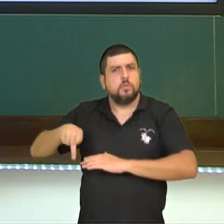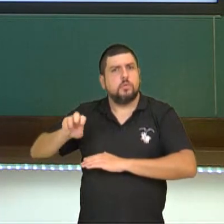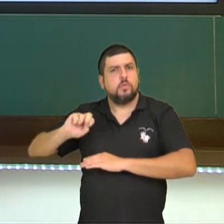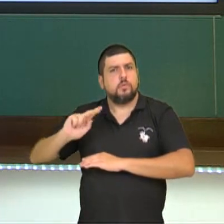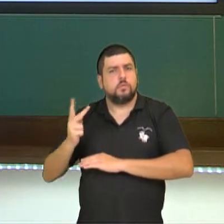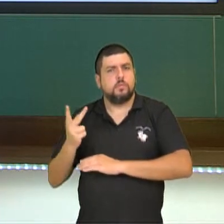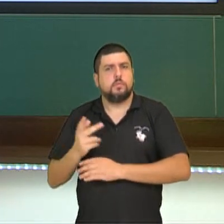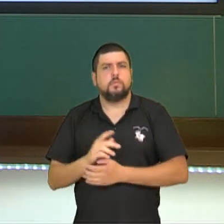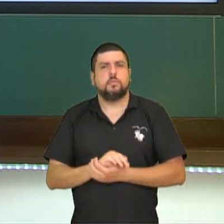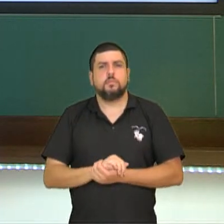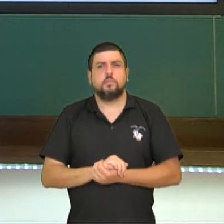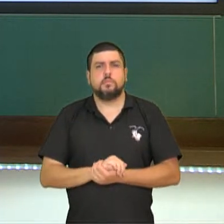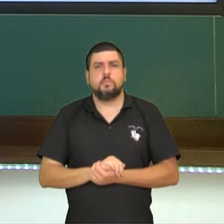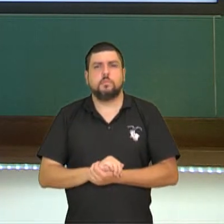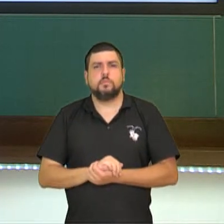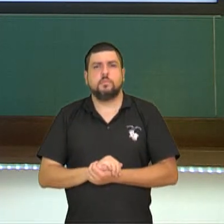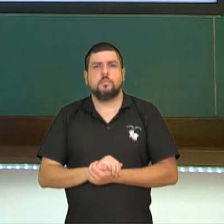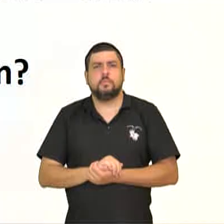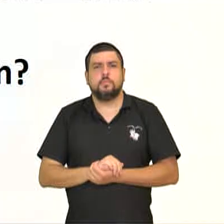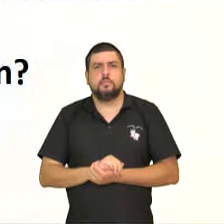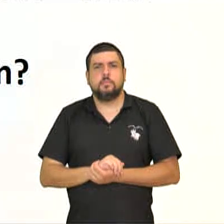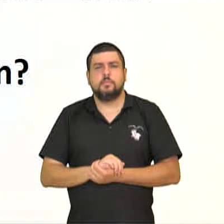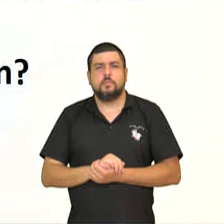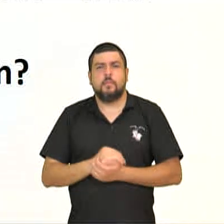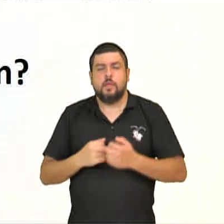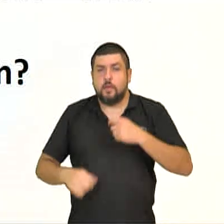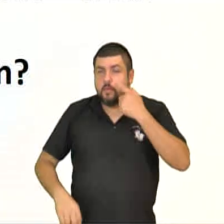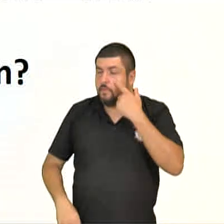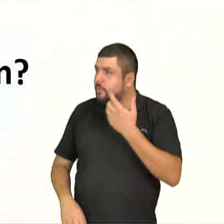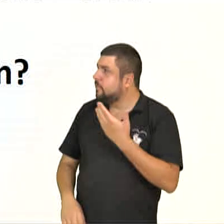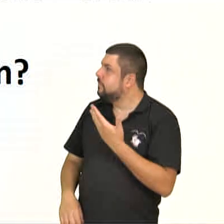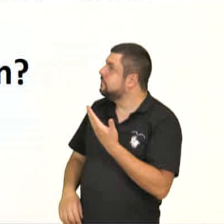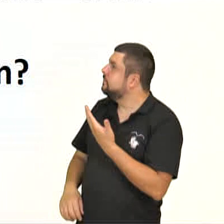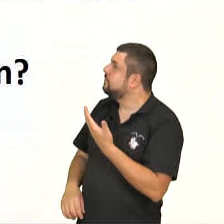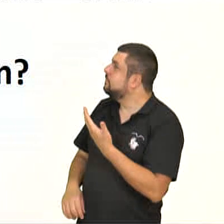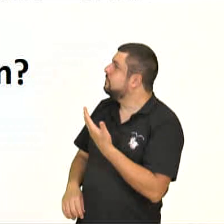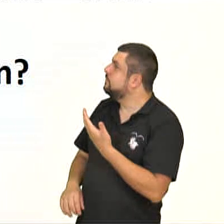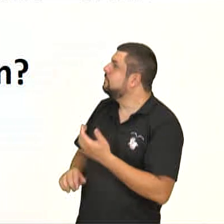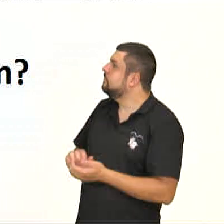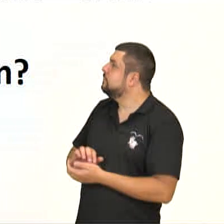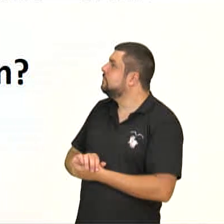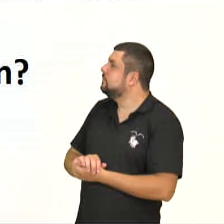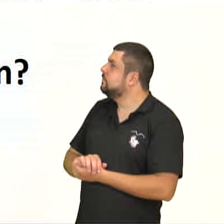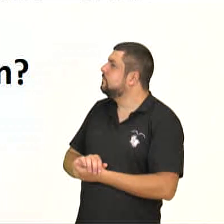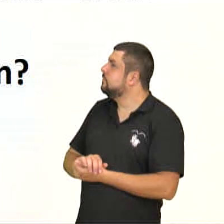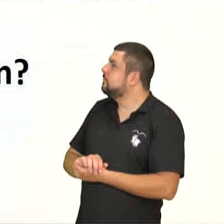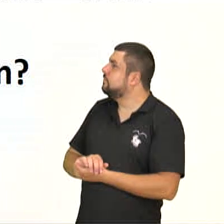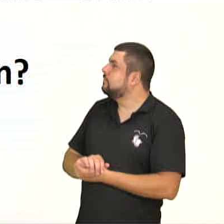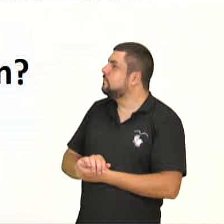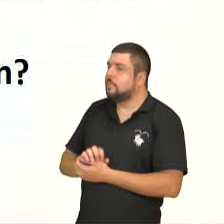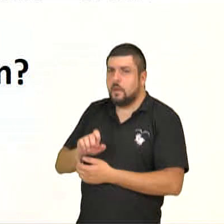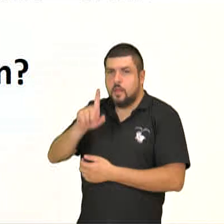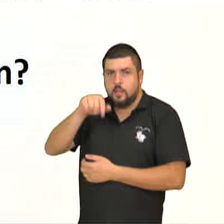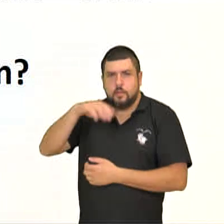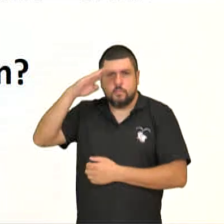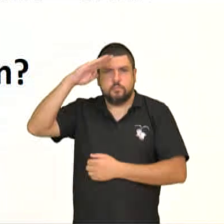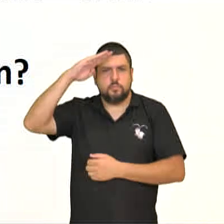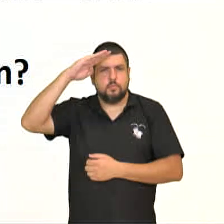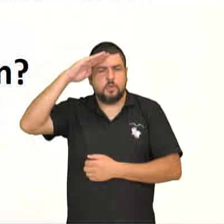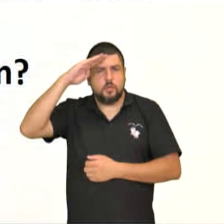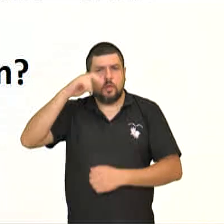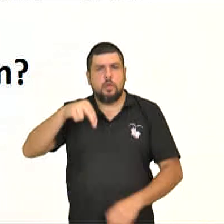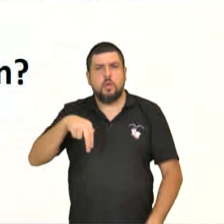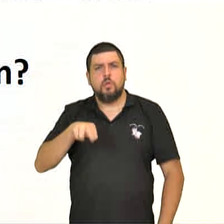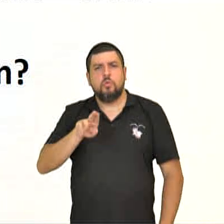De arco e flecha. Aqui vocês têm uma imagem, inclusive, então, de um dos soldados núbios, uma espécie de